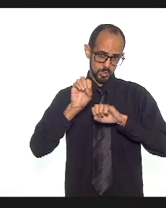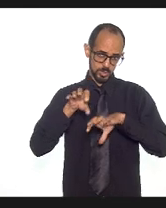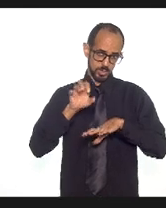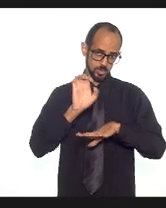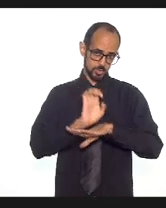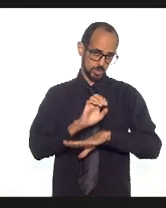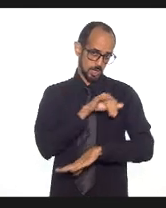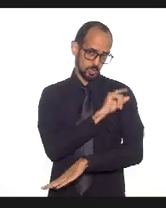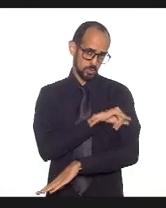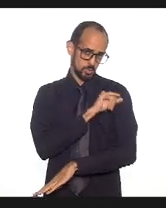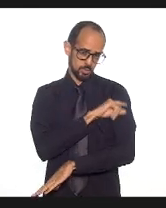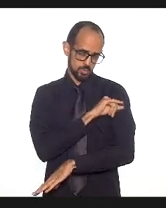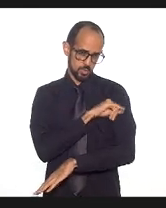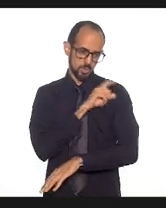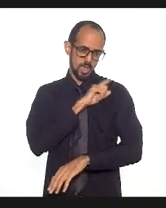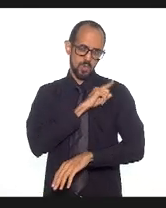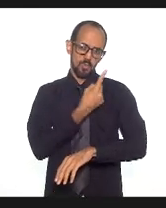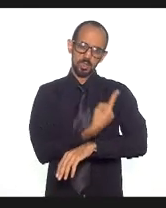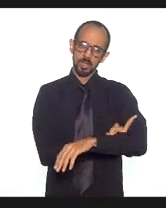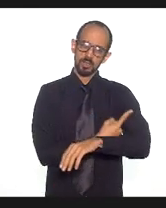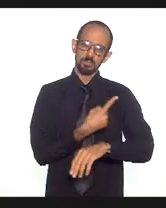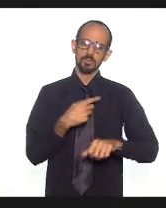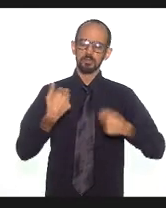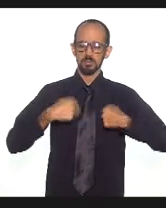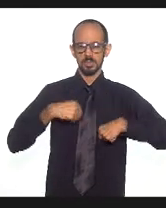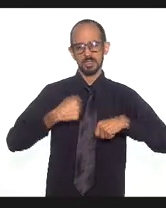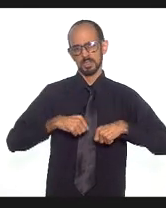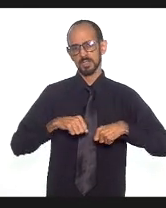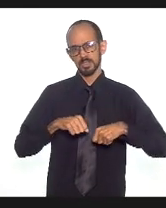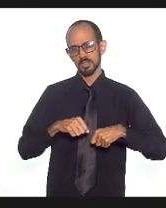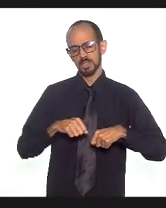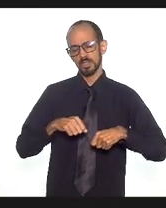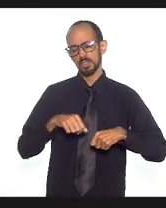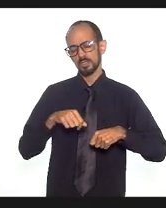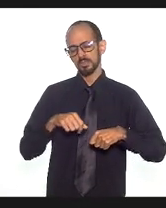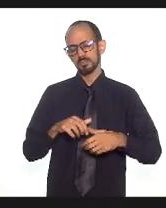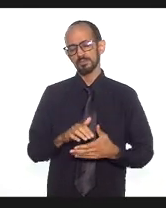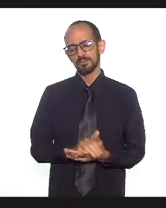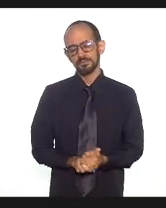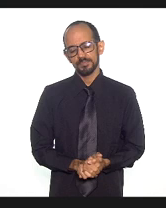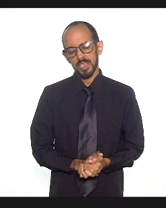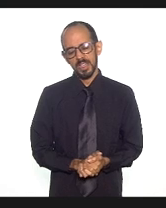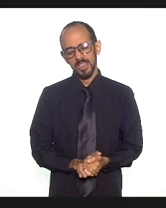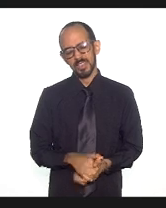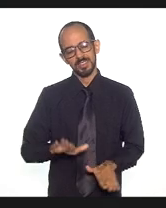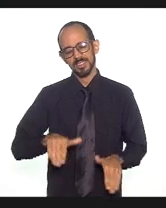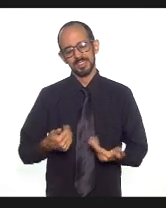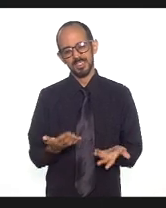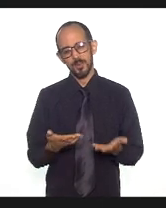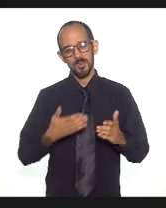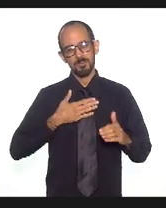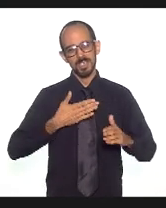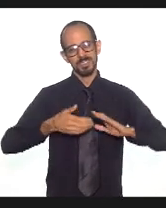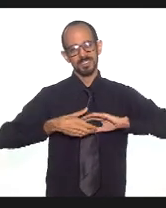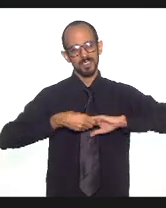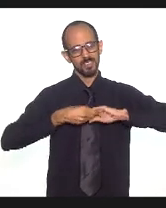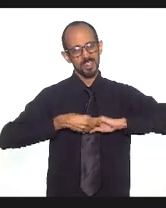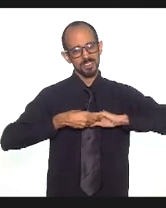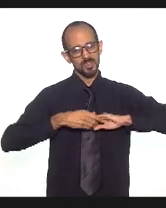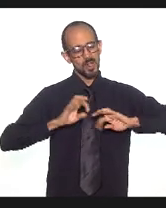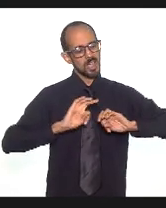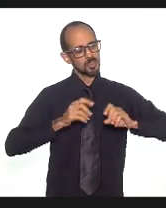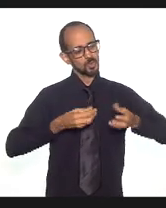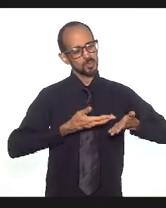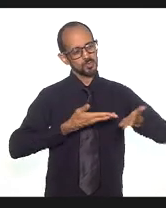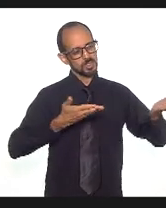fortalecimento, que hoje em dia precisa e muito, cada vez mais se fortalecer. Então, fica aqui a minha saudação a todos vocês,